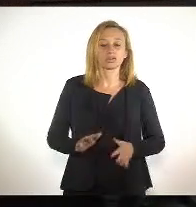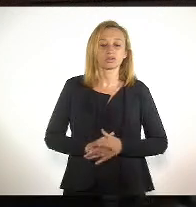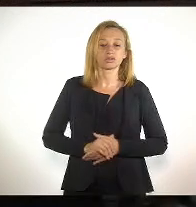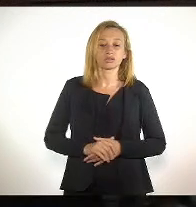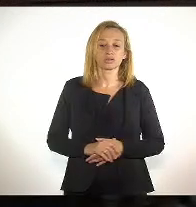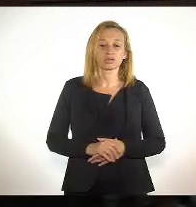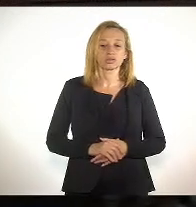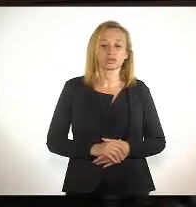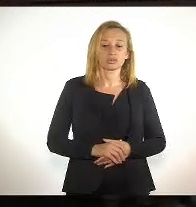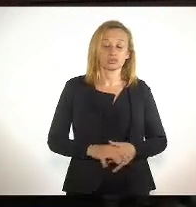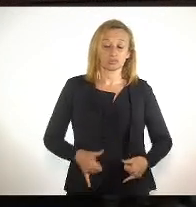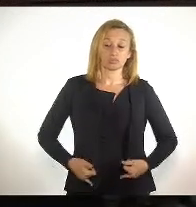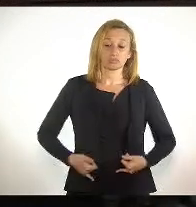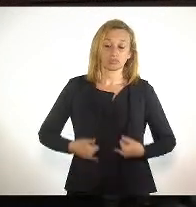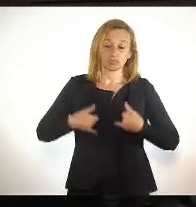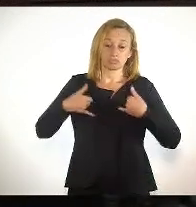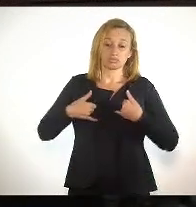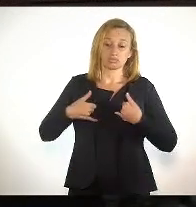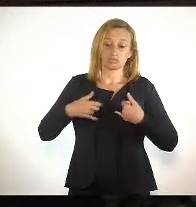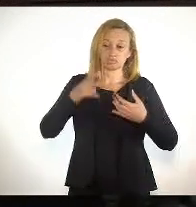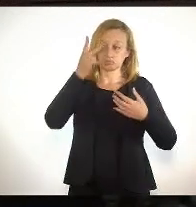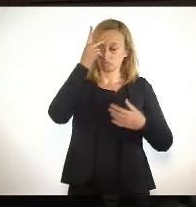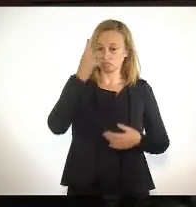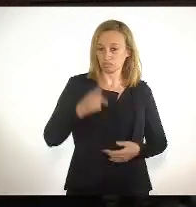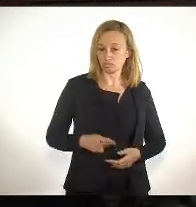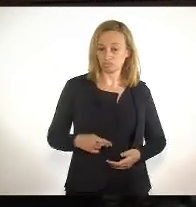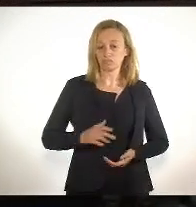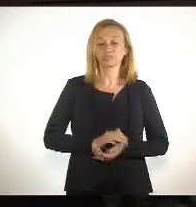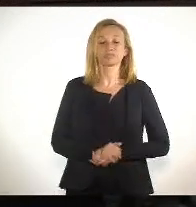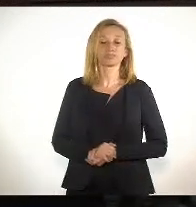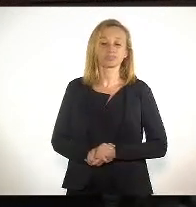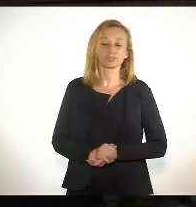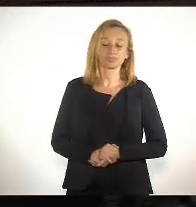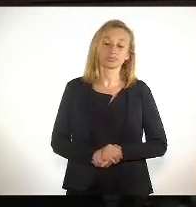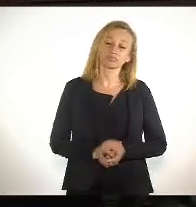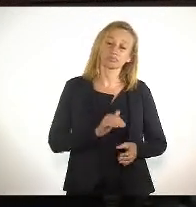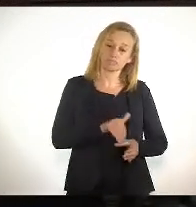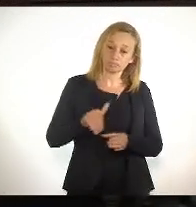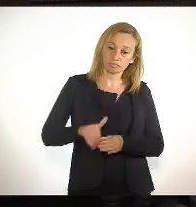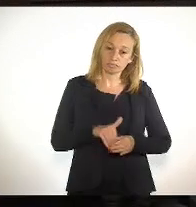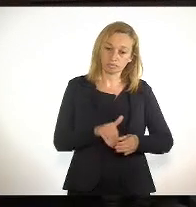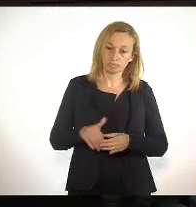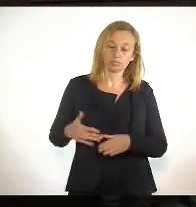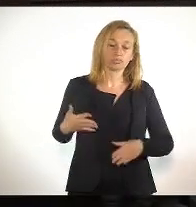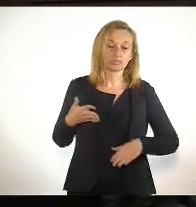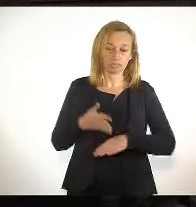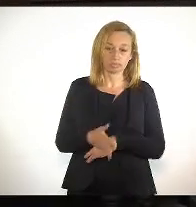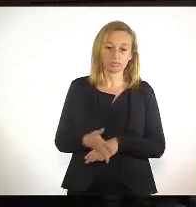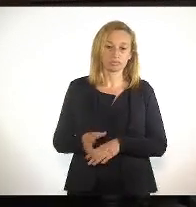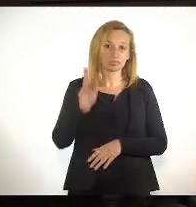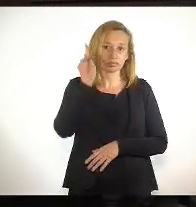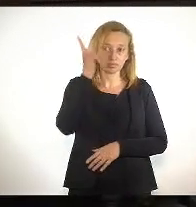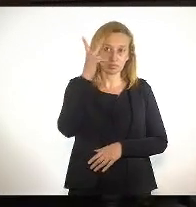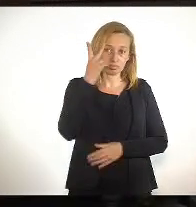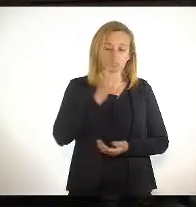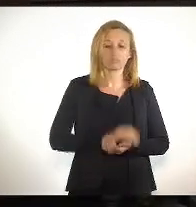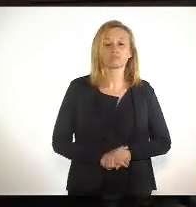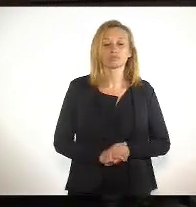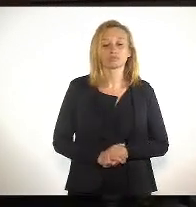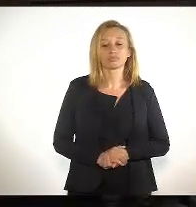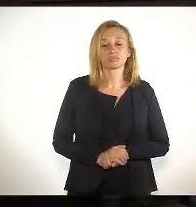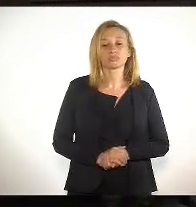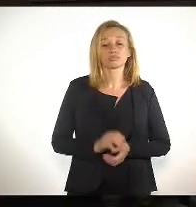e egocentrismo generalizado. Essas eleições entrarão para a história. Entrarão por causa